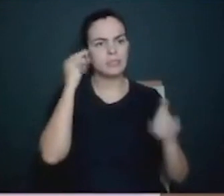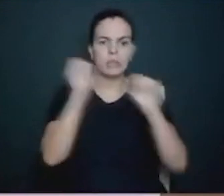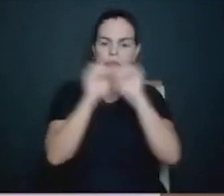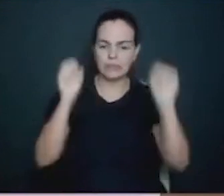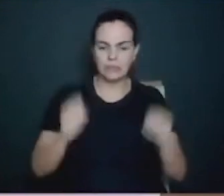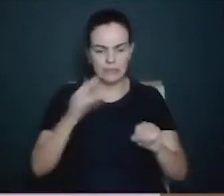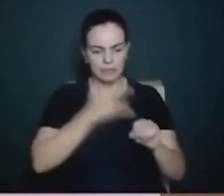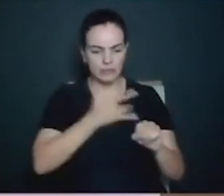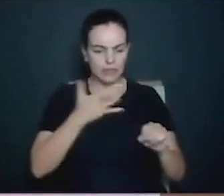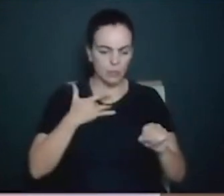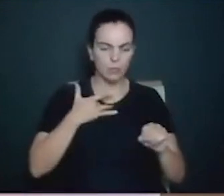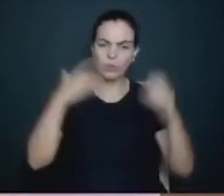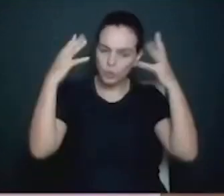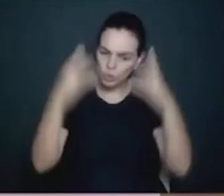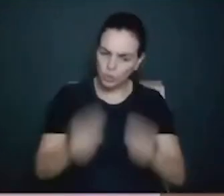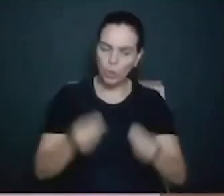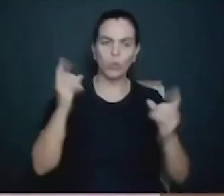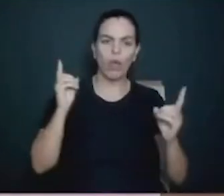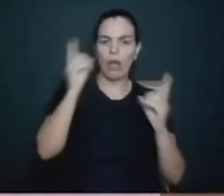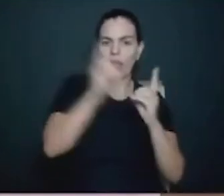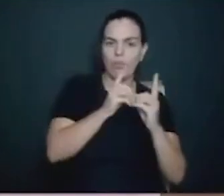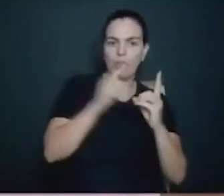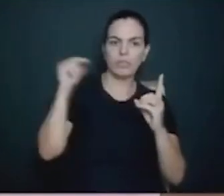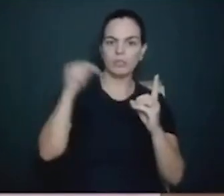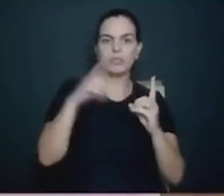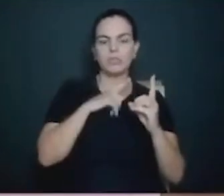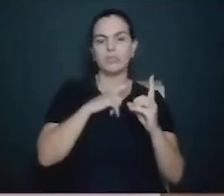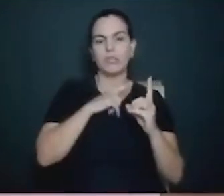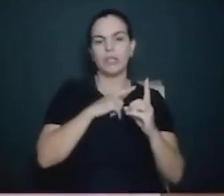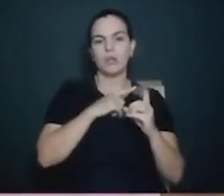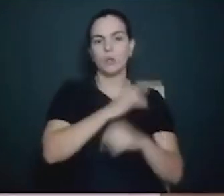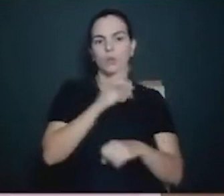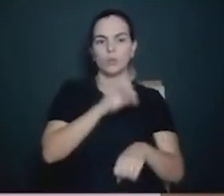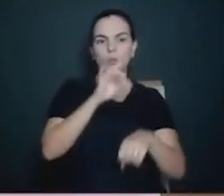os atendimentos que temos, estes números da dengue, eles são